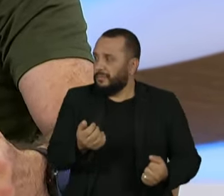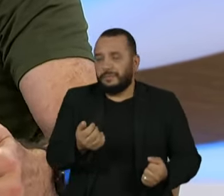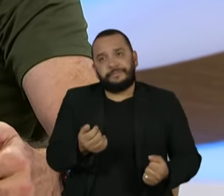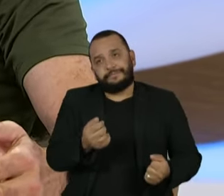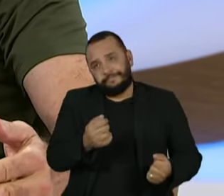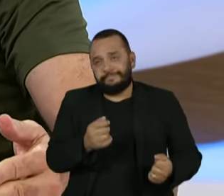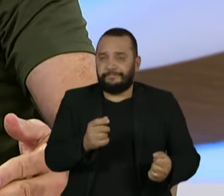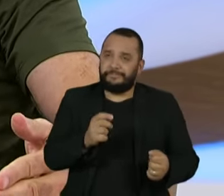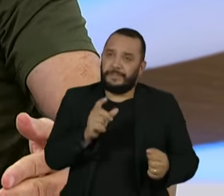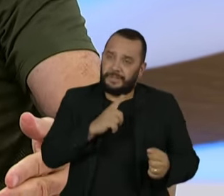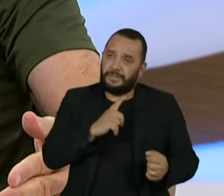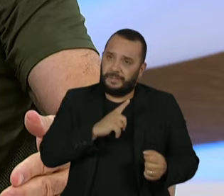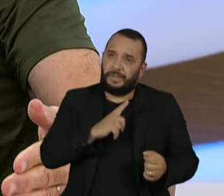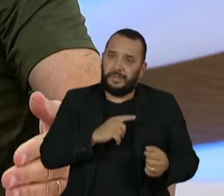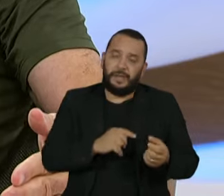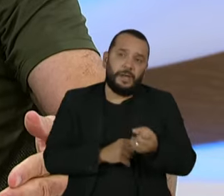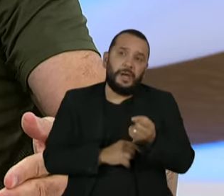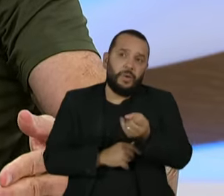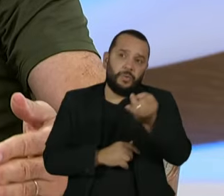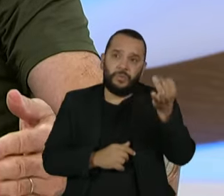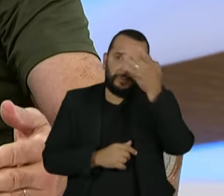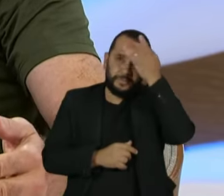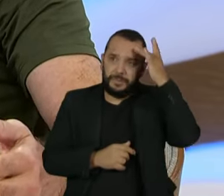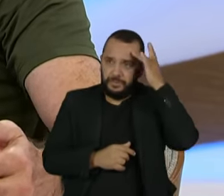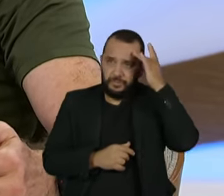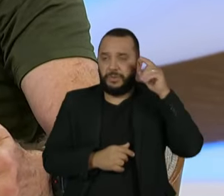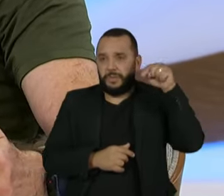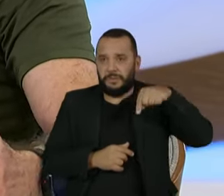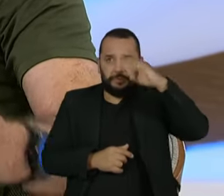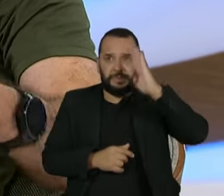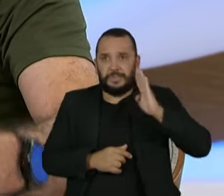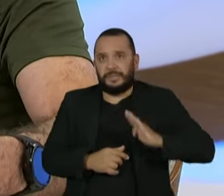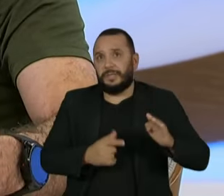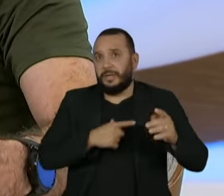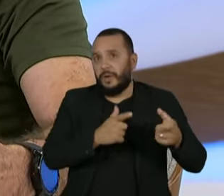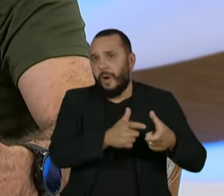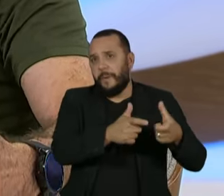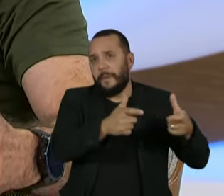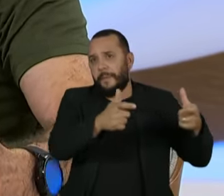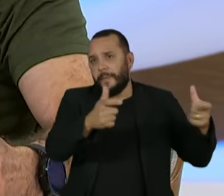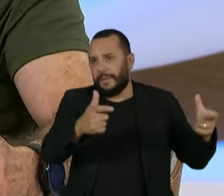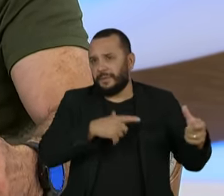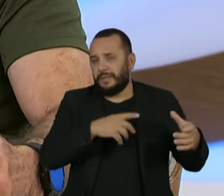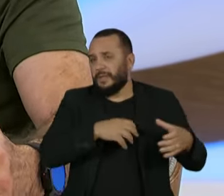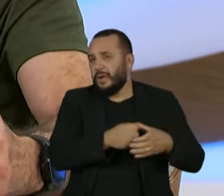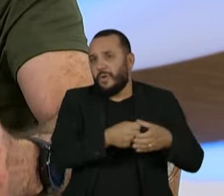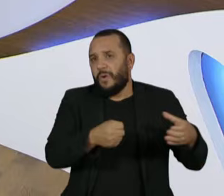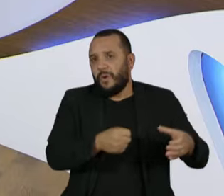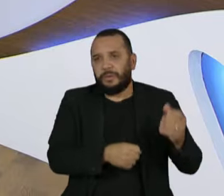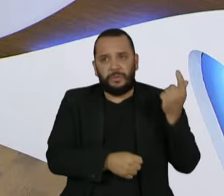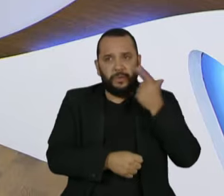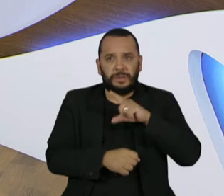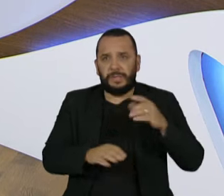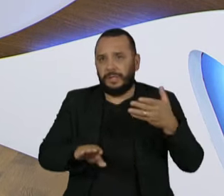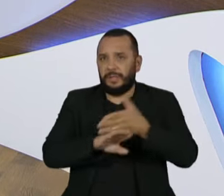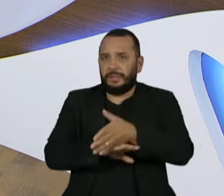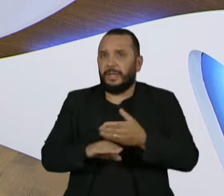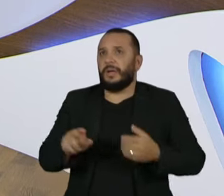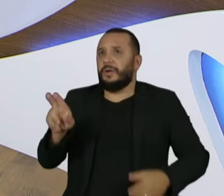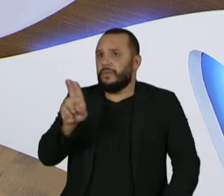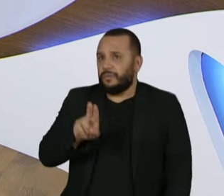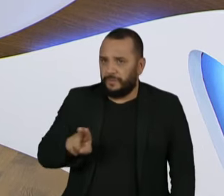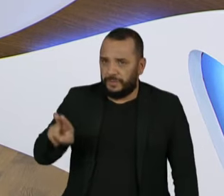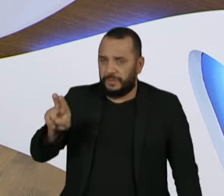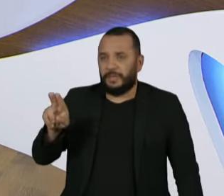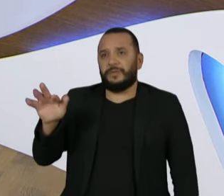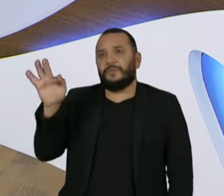muito grande de pessoas no Brasil mesmo que tenha cotas assim por dia não consegue para a universidades federais